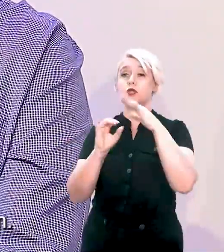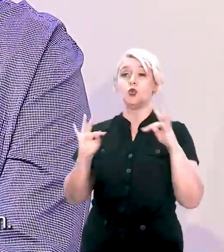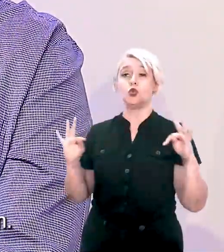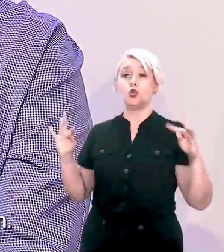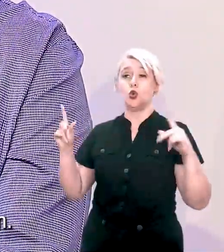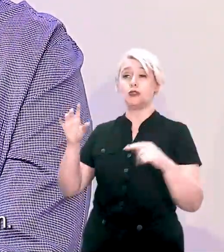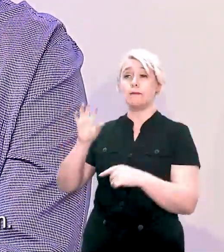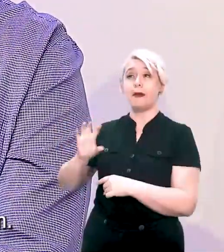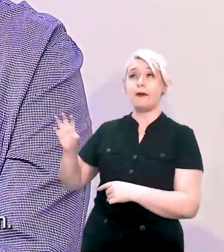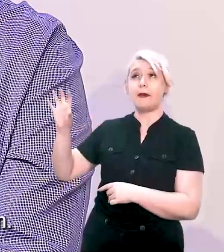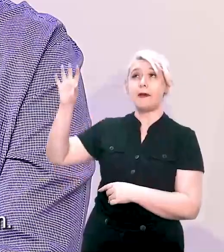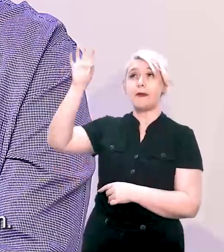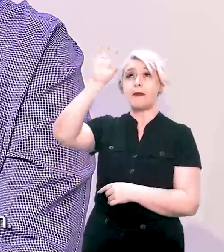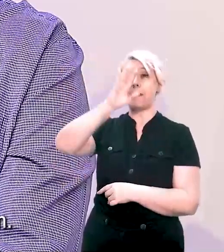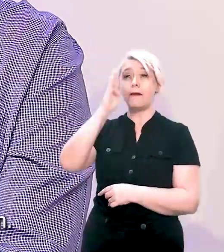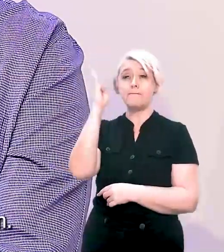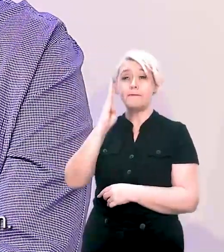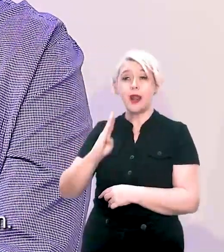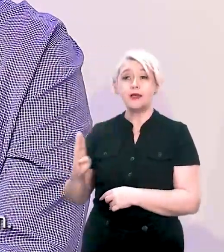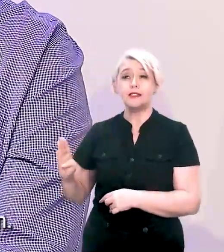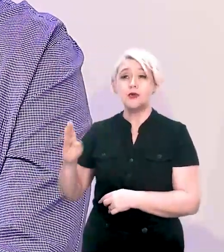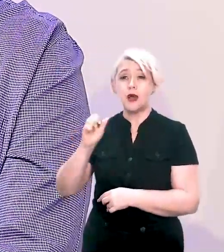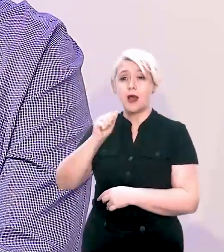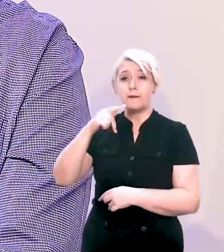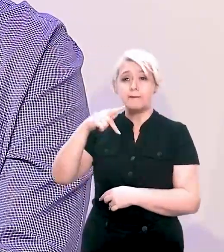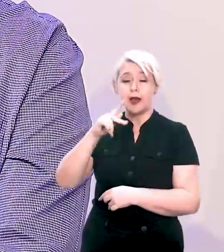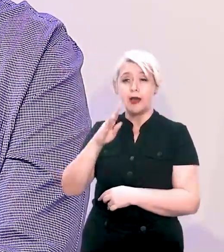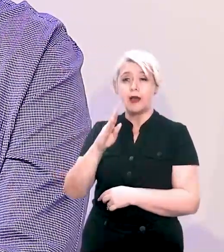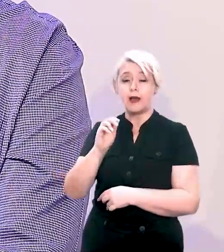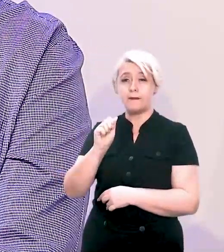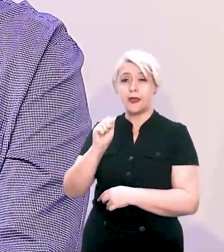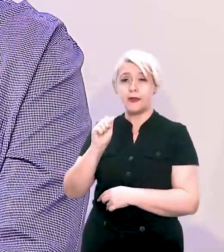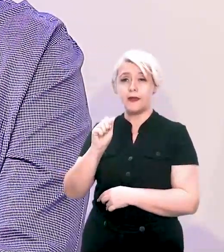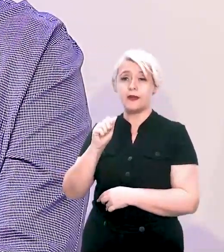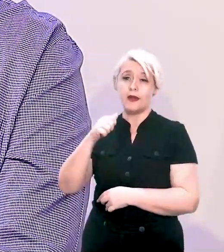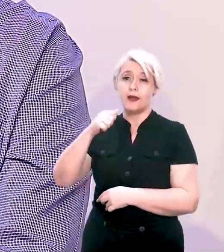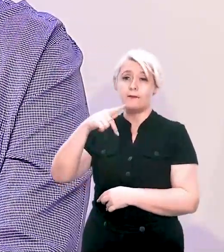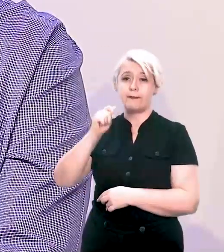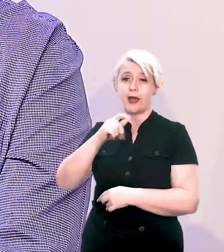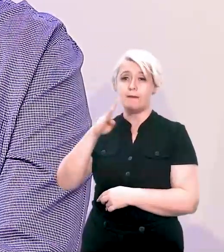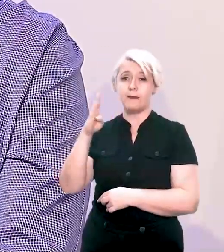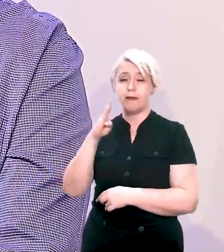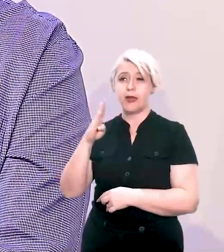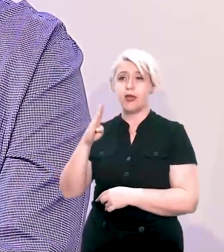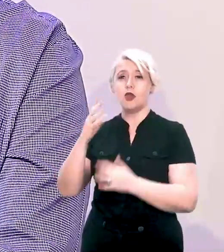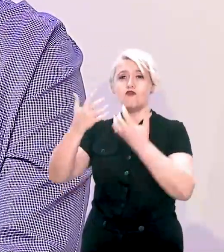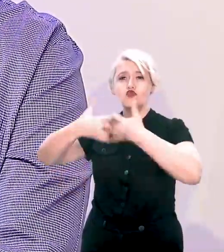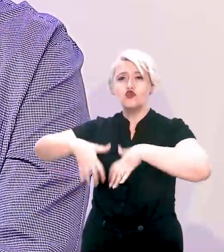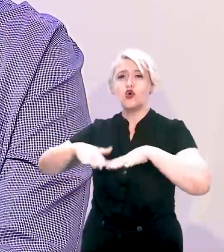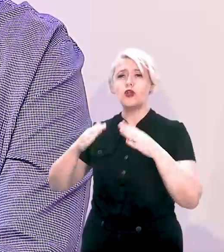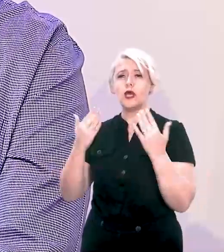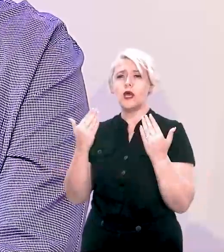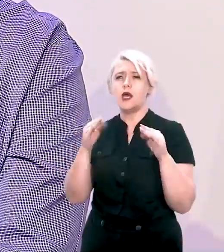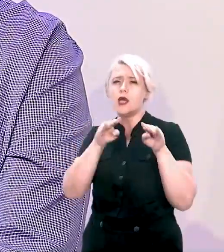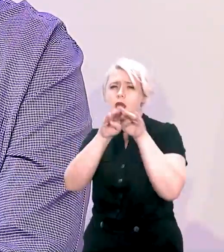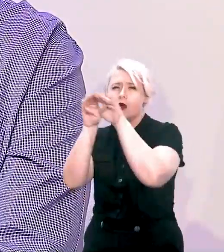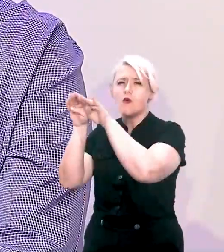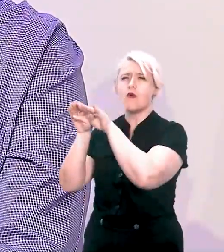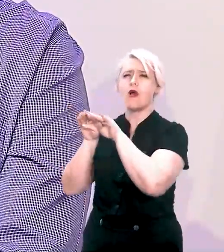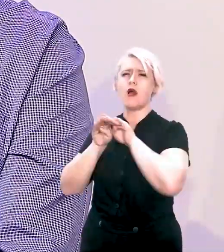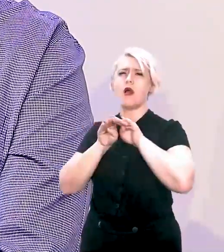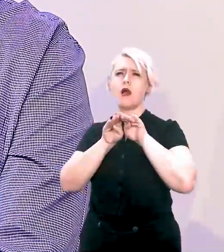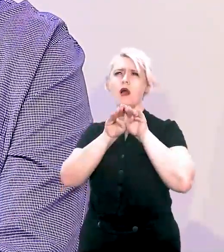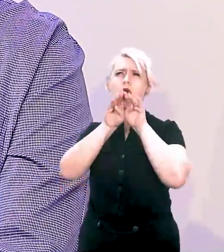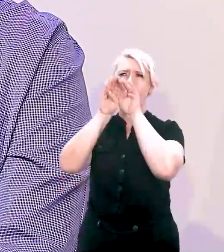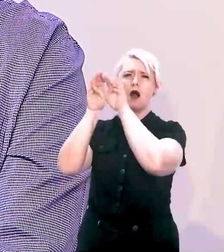todas espalhadas pelo Brasil, elas funcionem na mesma pegada, no mesmo diapasão, no mesmo